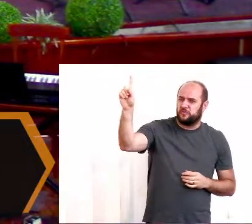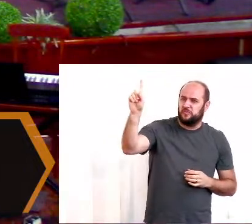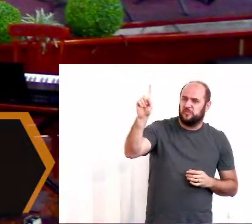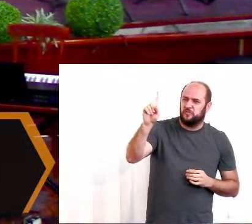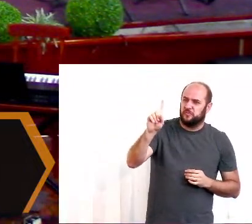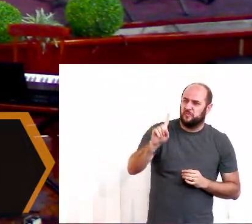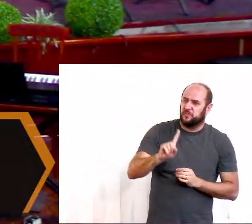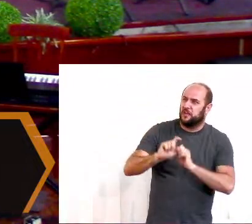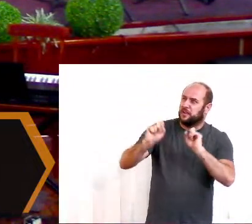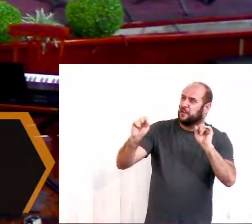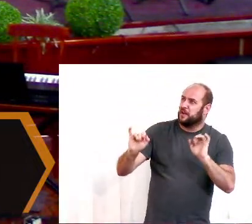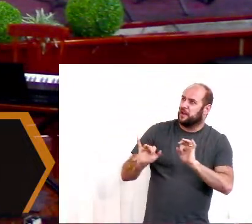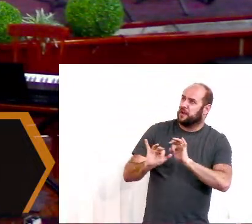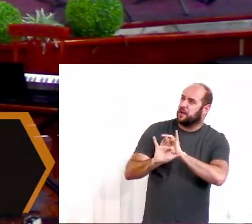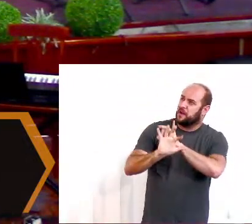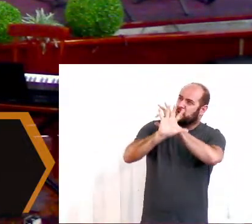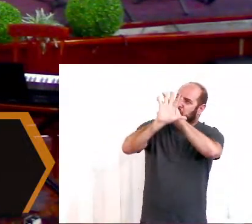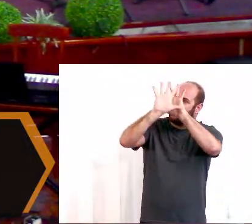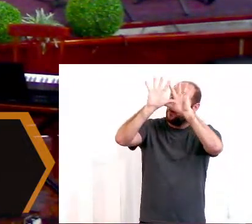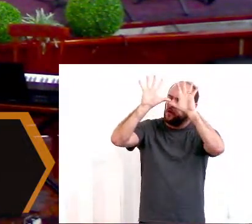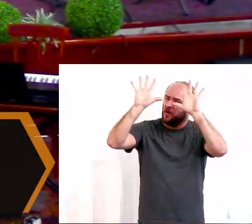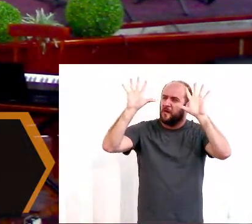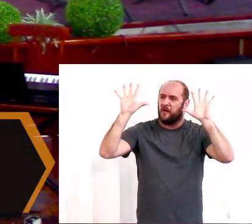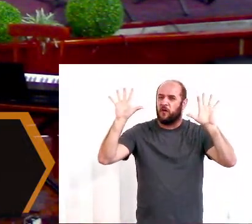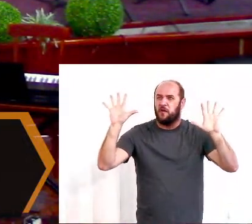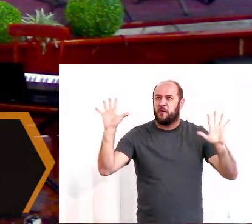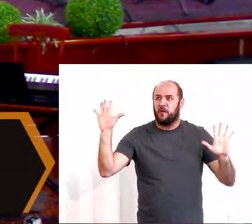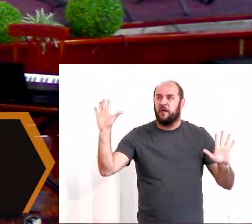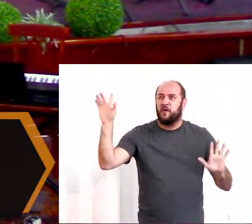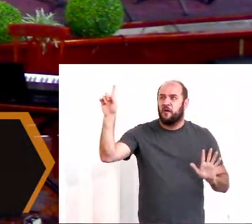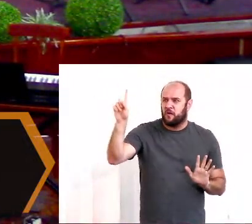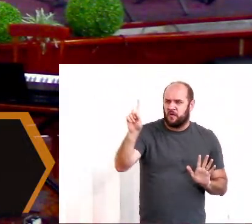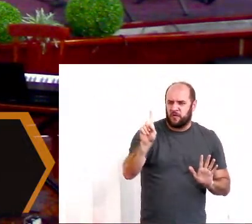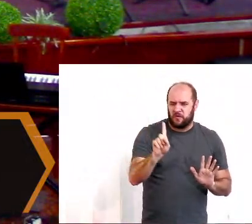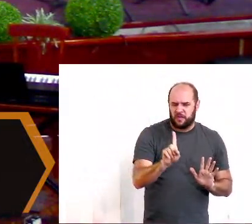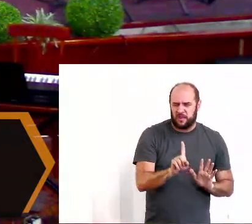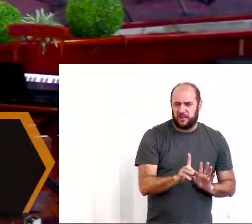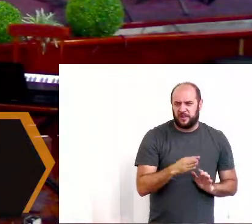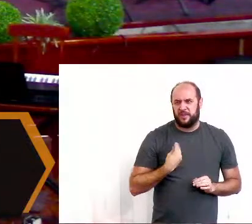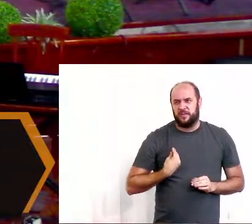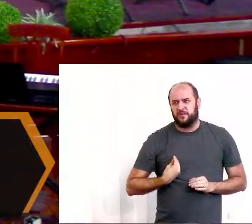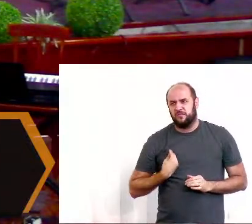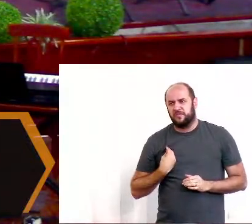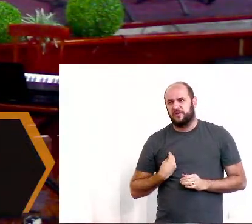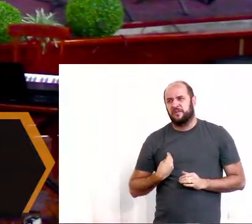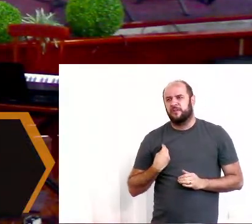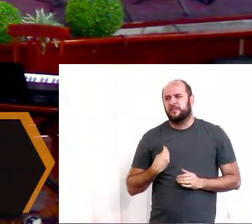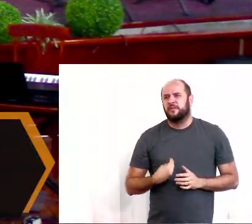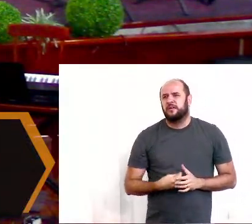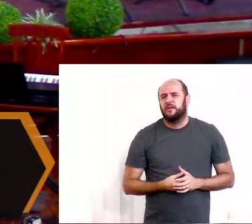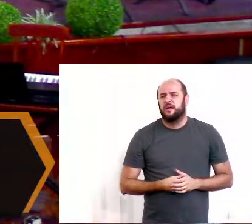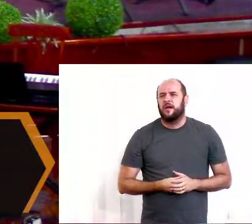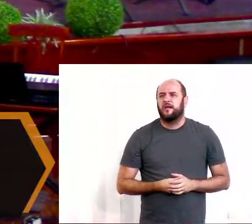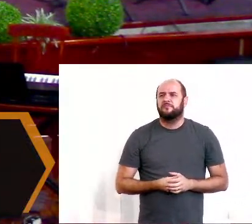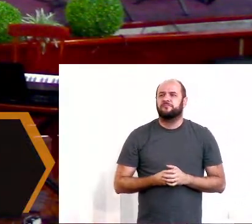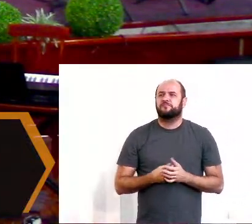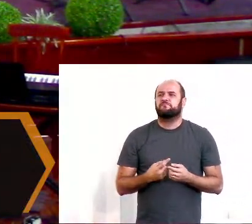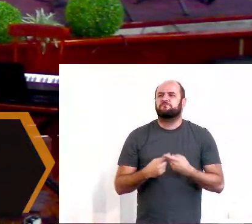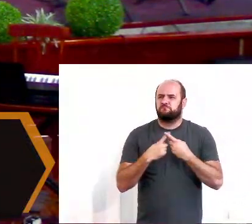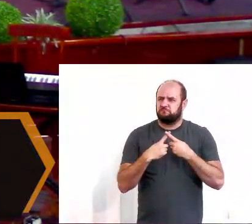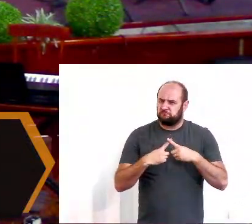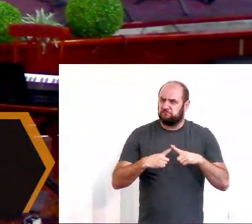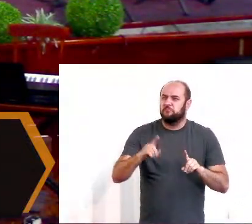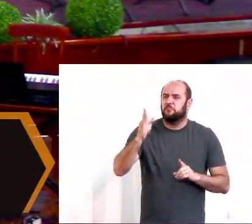que Jesus virá na glória que Ele